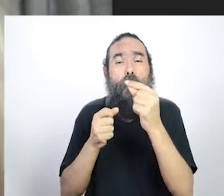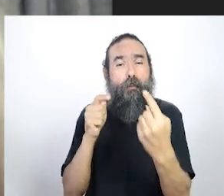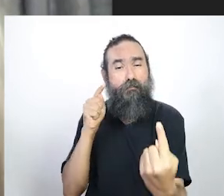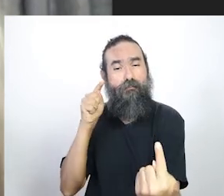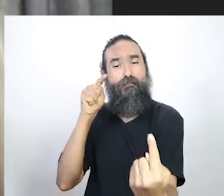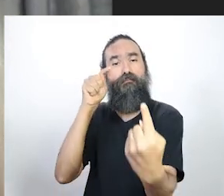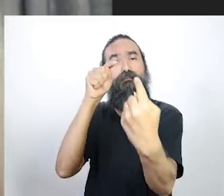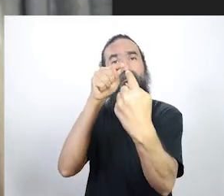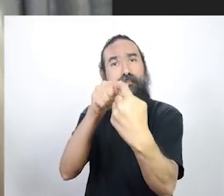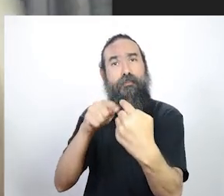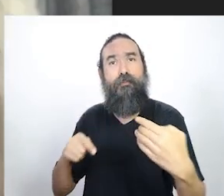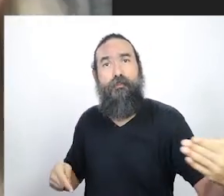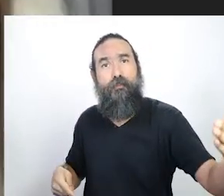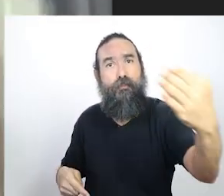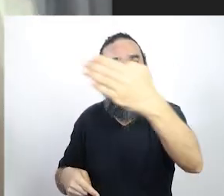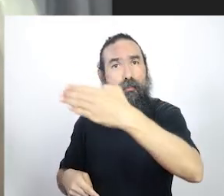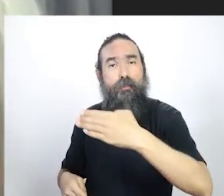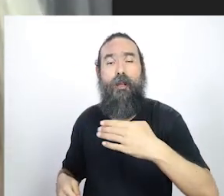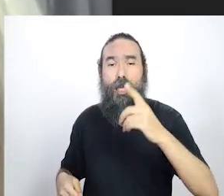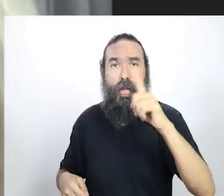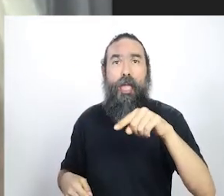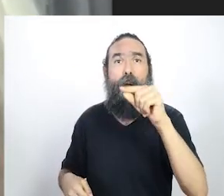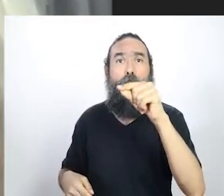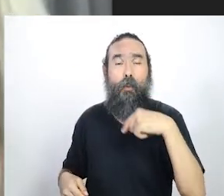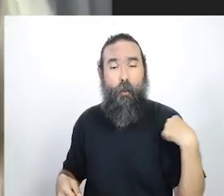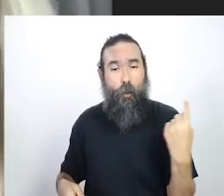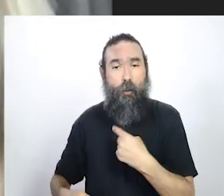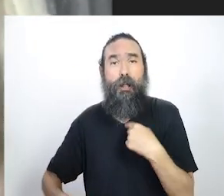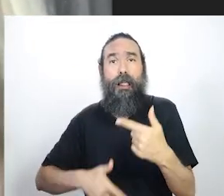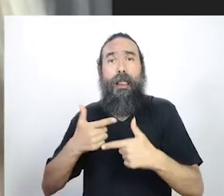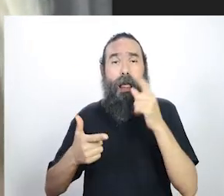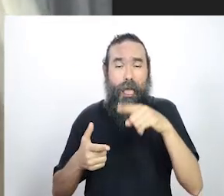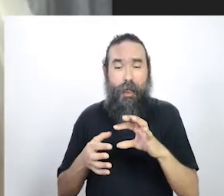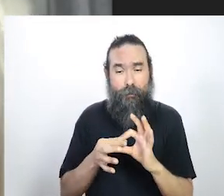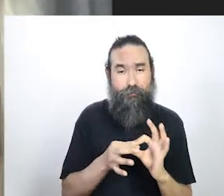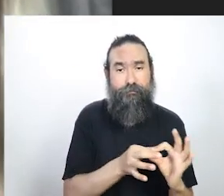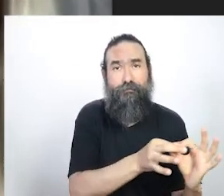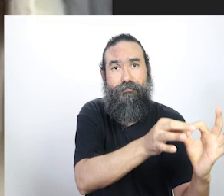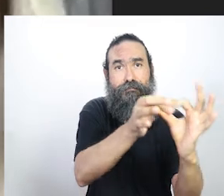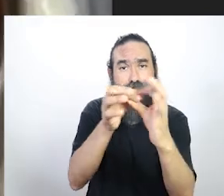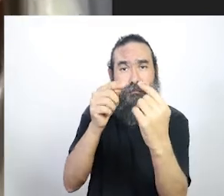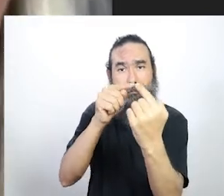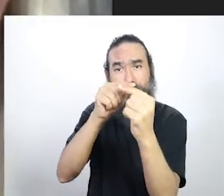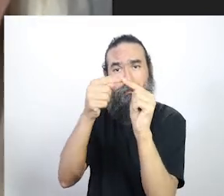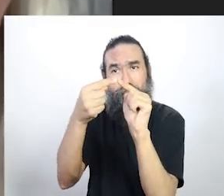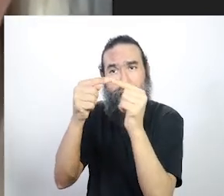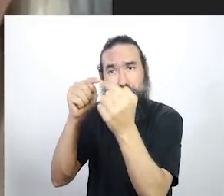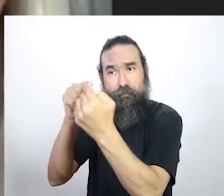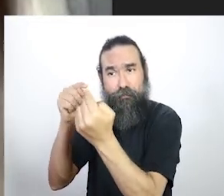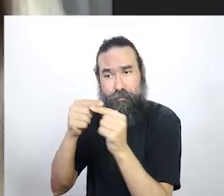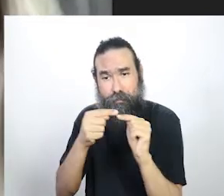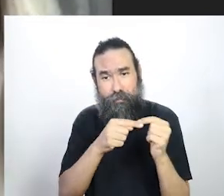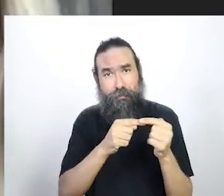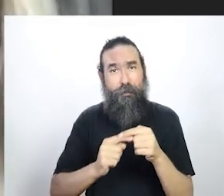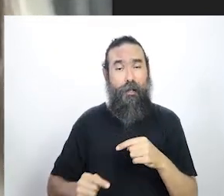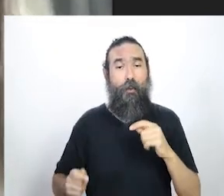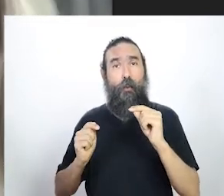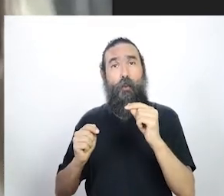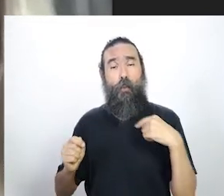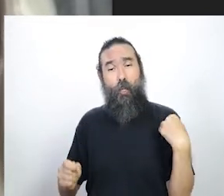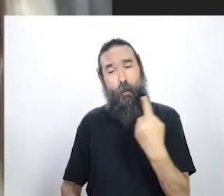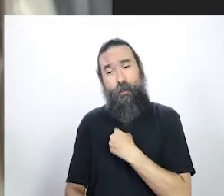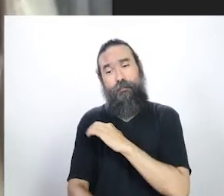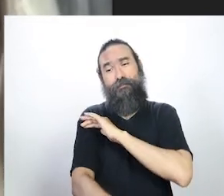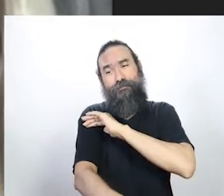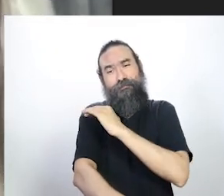e poder, eu acho que, conectar essa rede, porque é o que a gente está fazendo, é criar conexões entre as redes. Eu acho que esse é